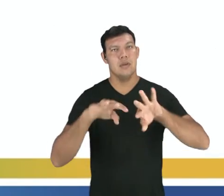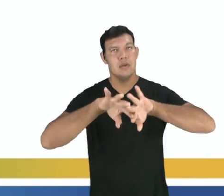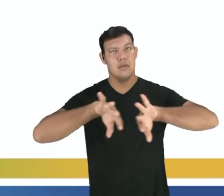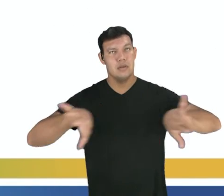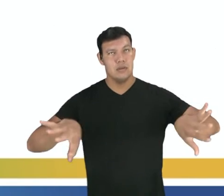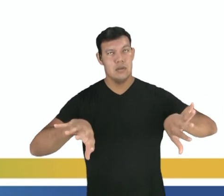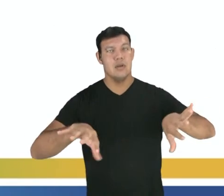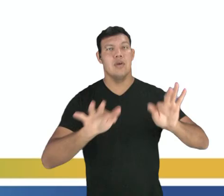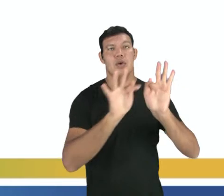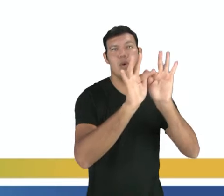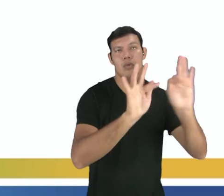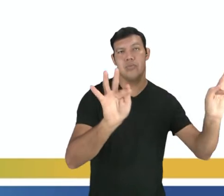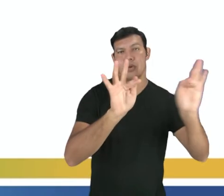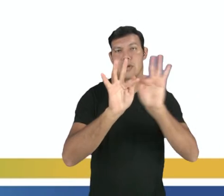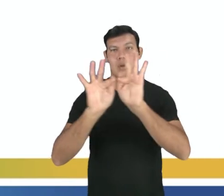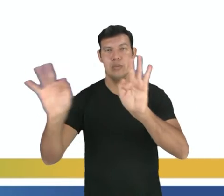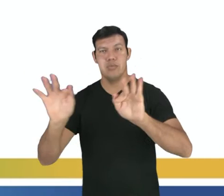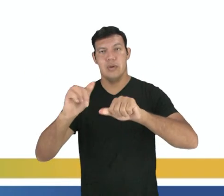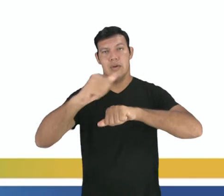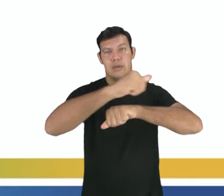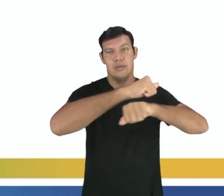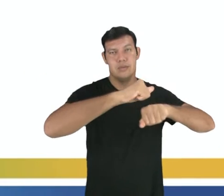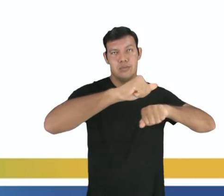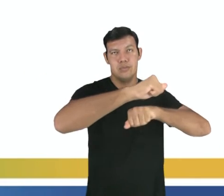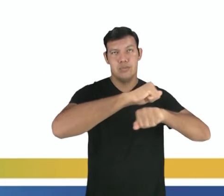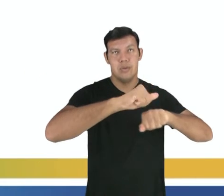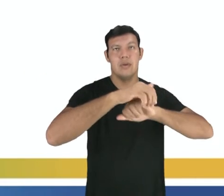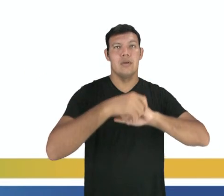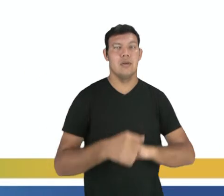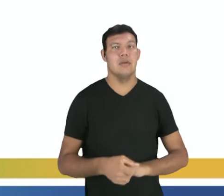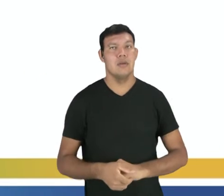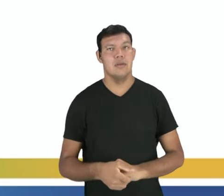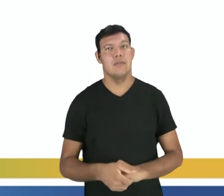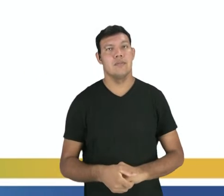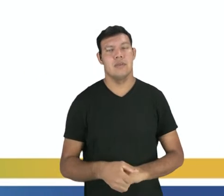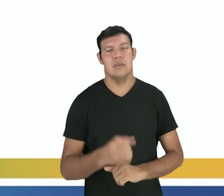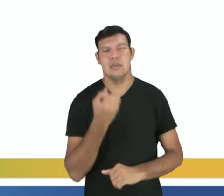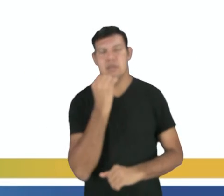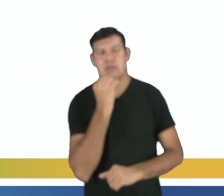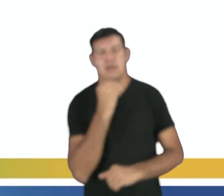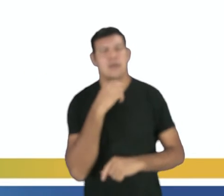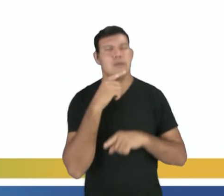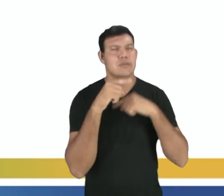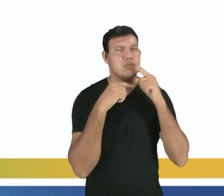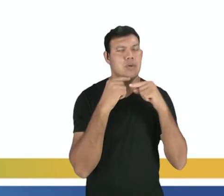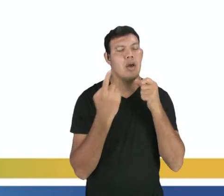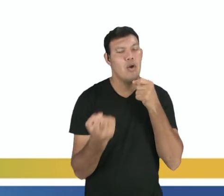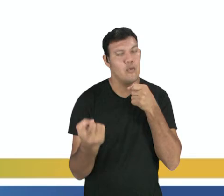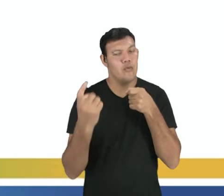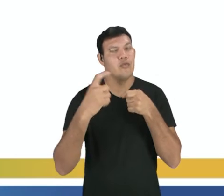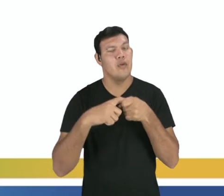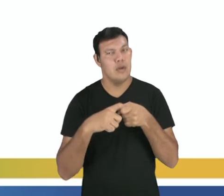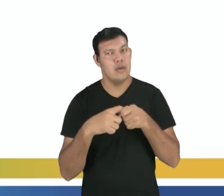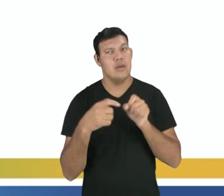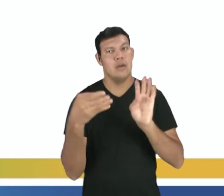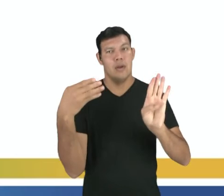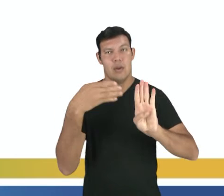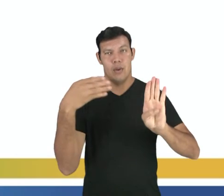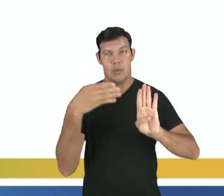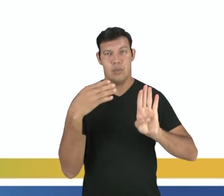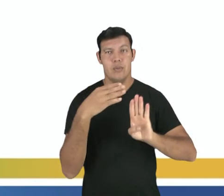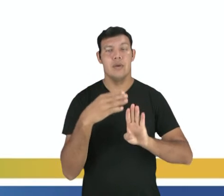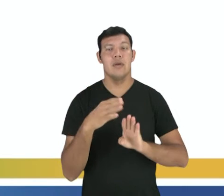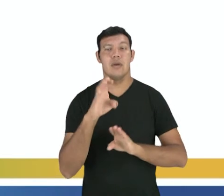Orações subordinadas adverbiais. Tá? Qualquer coisa, se você não estiver ainda entendendo esses termos, volta lá na plataforma